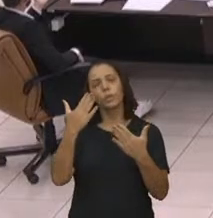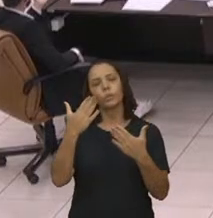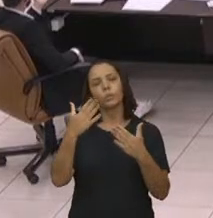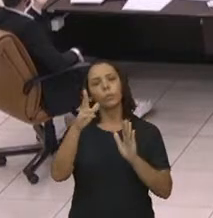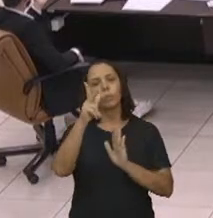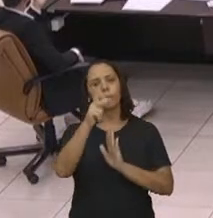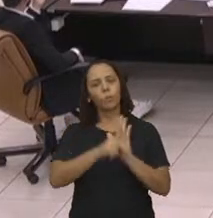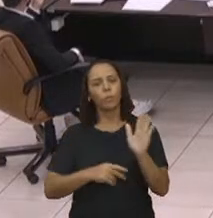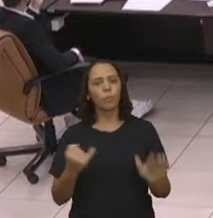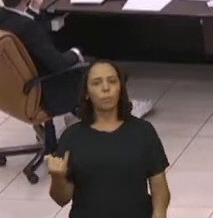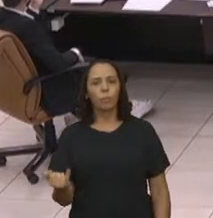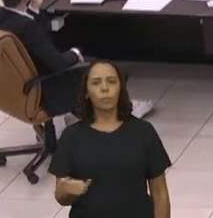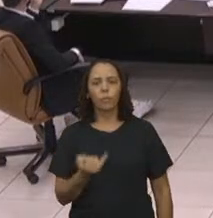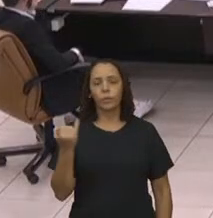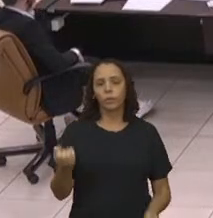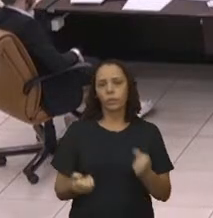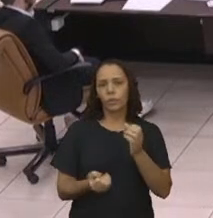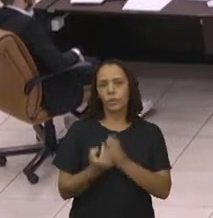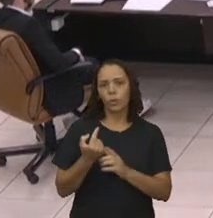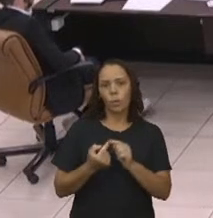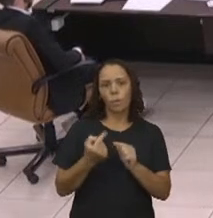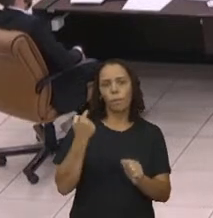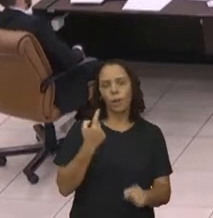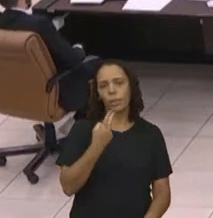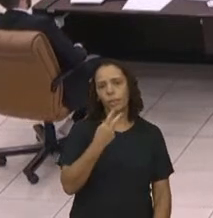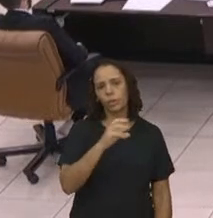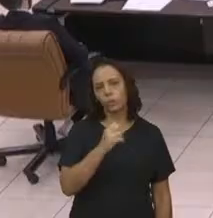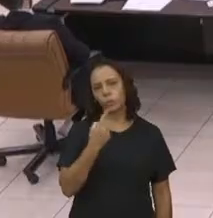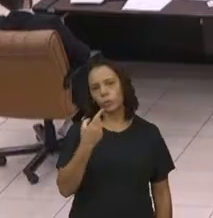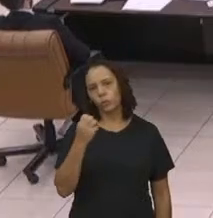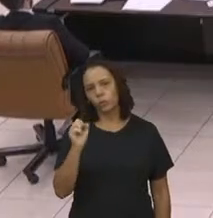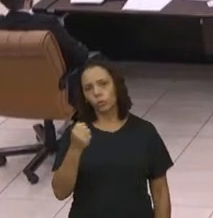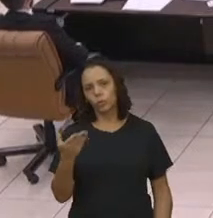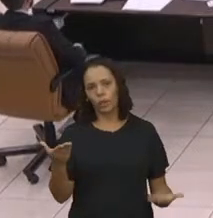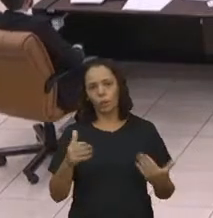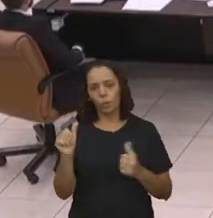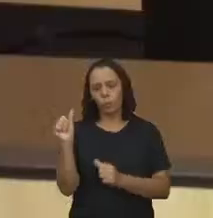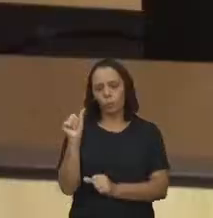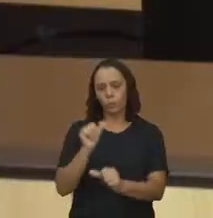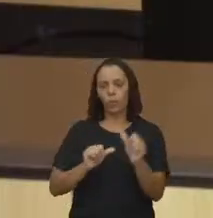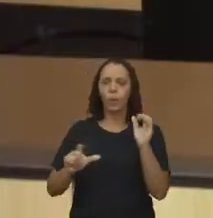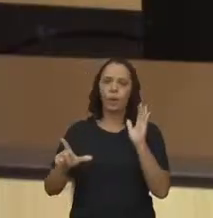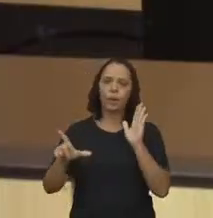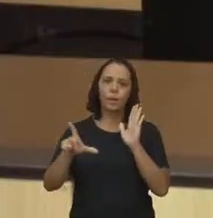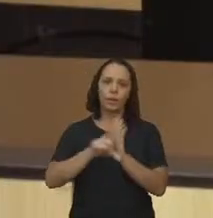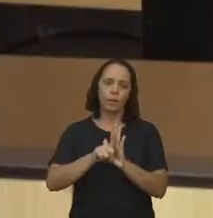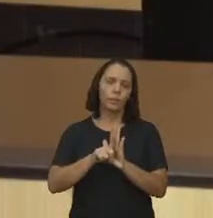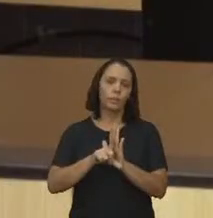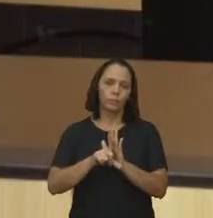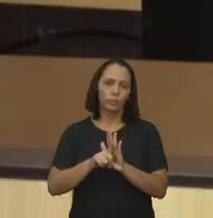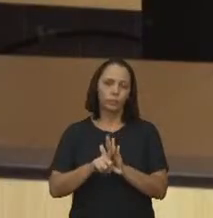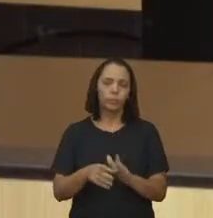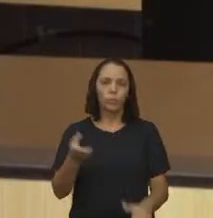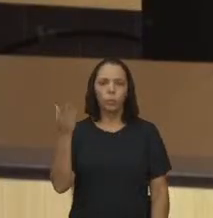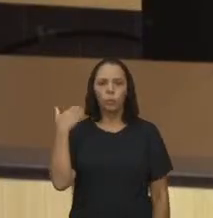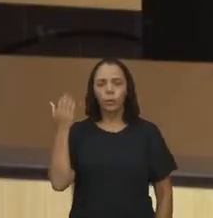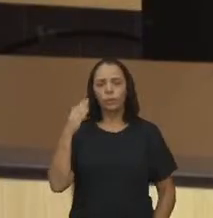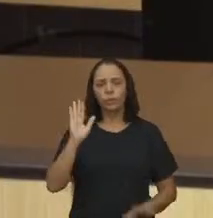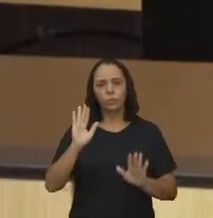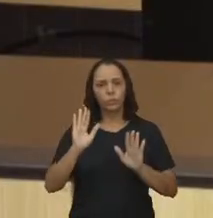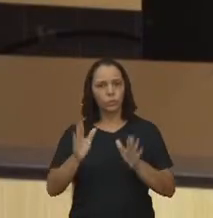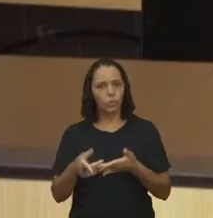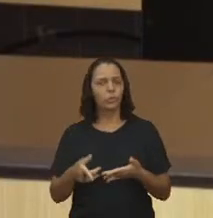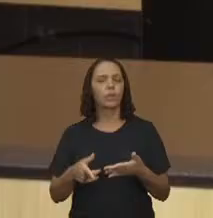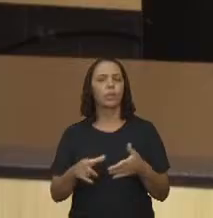né? E agora a gente poder aqui, como vereador, fazer virar uma lei, o que a gente já fazia, né? Juntamente com a Kathleen, o Sidney e tantos